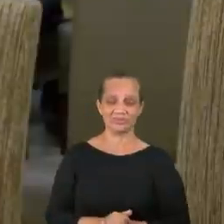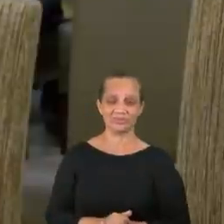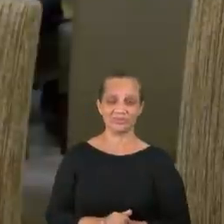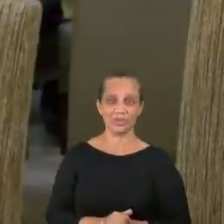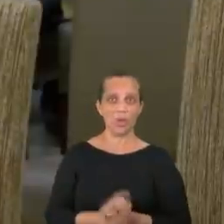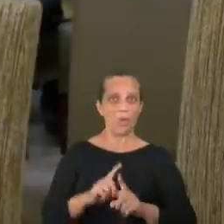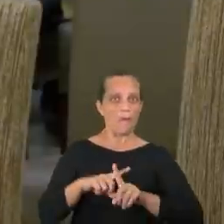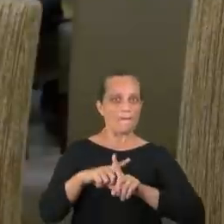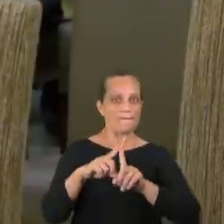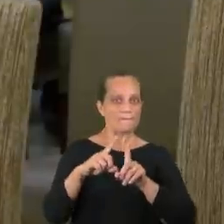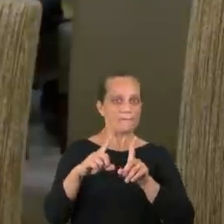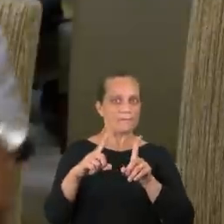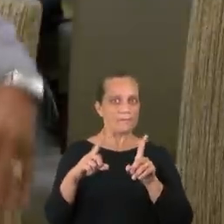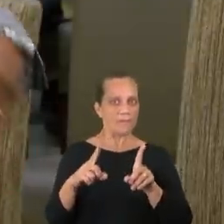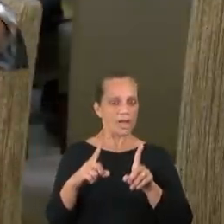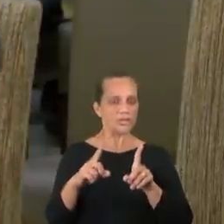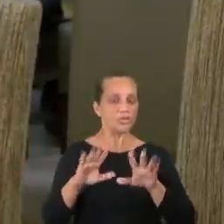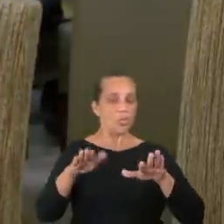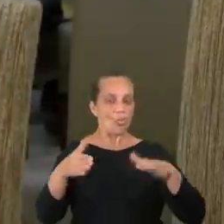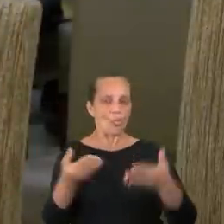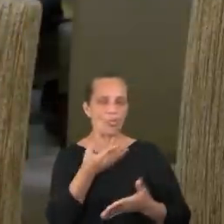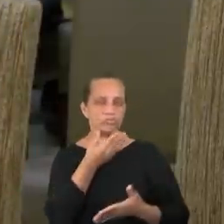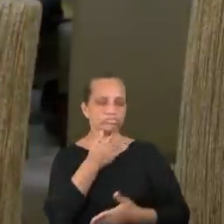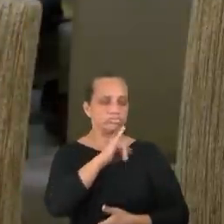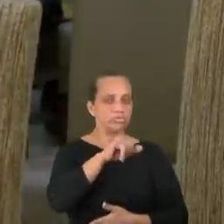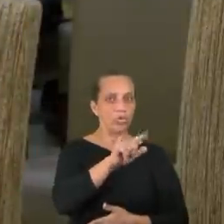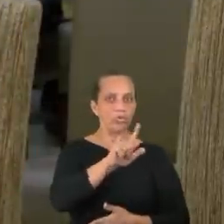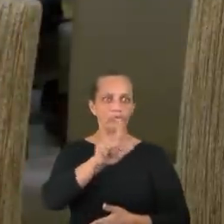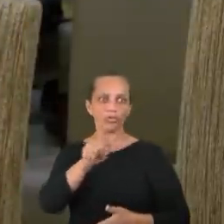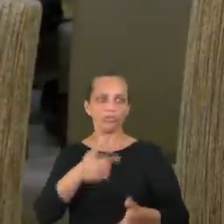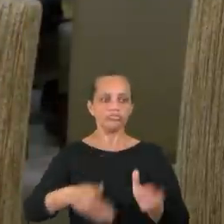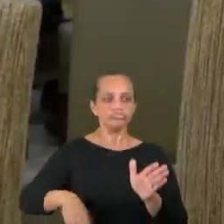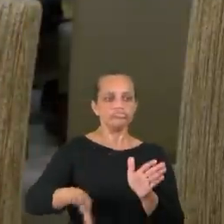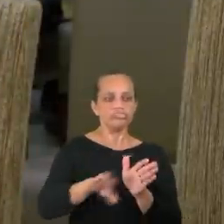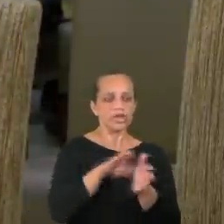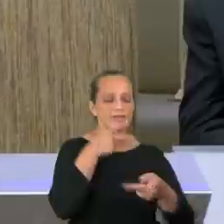mas quando Joel chega, ele já vai direto na ferida.